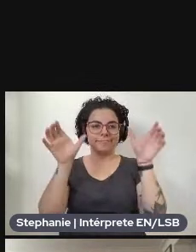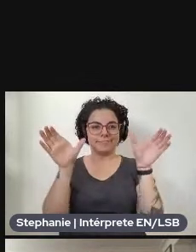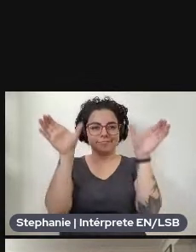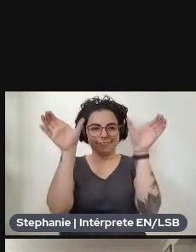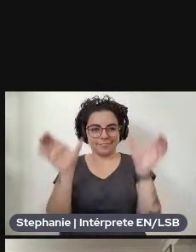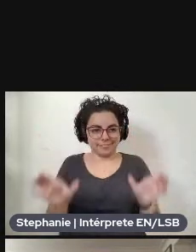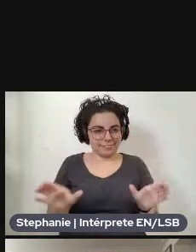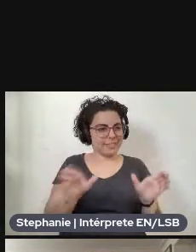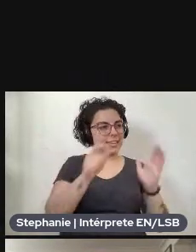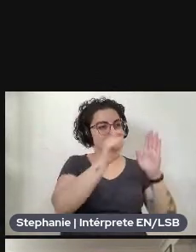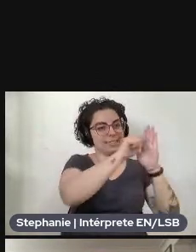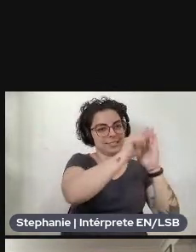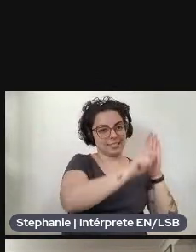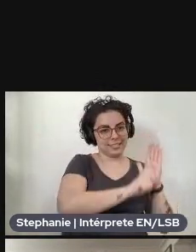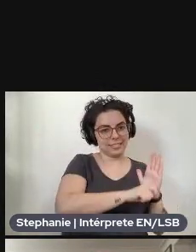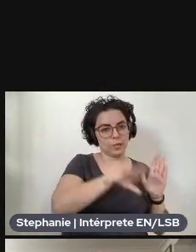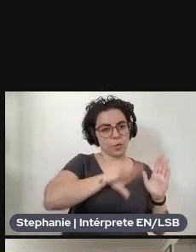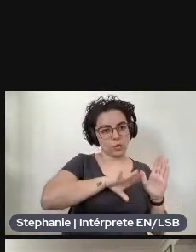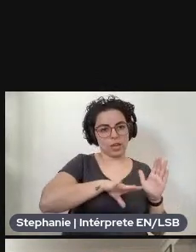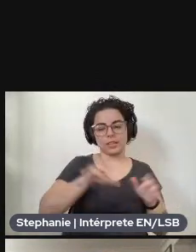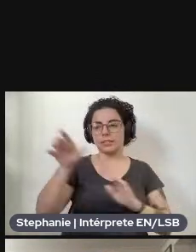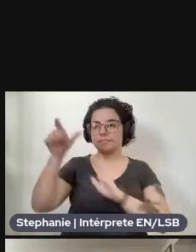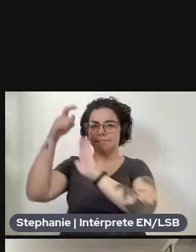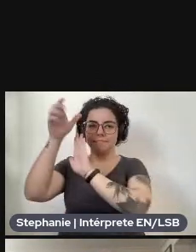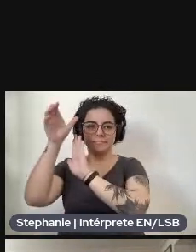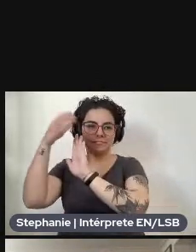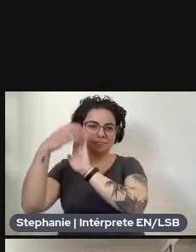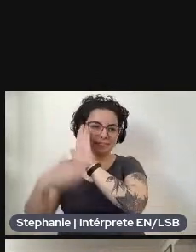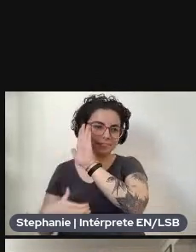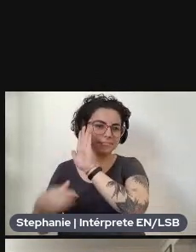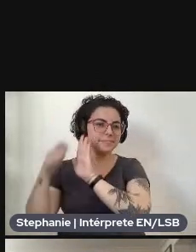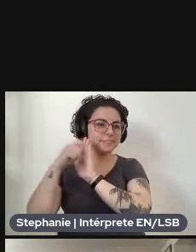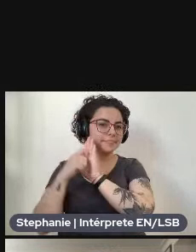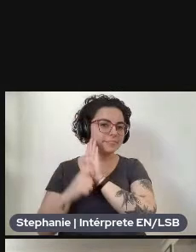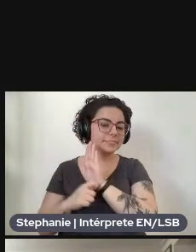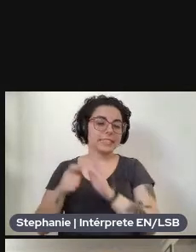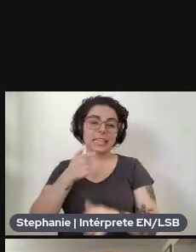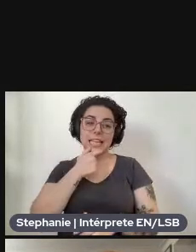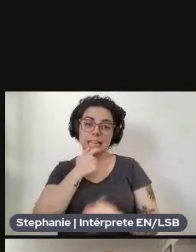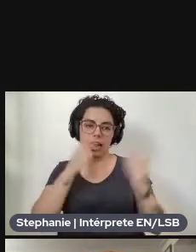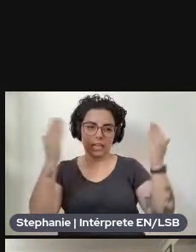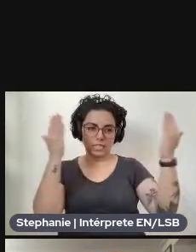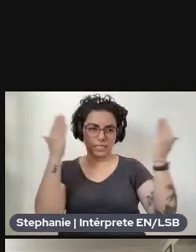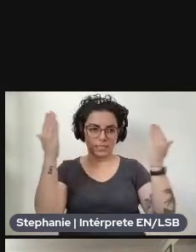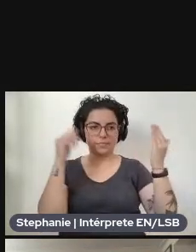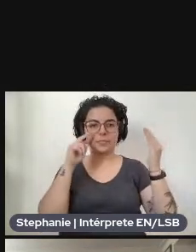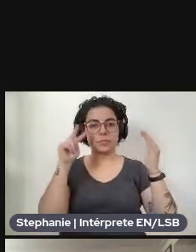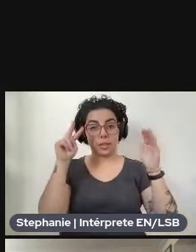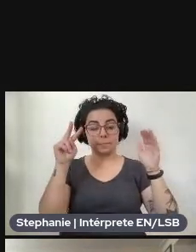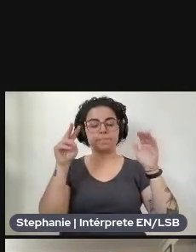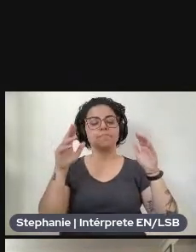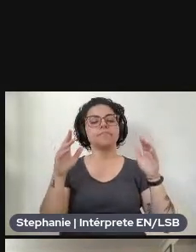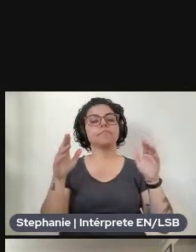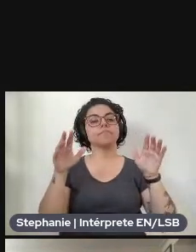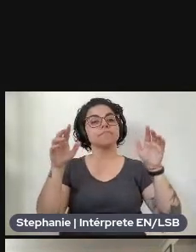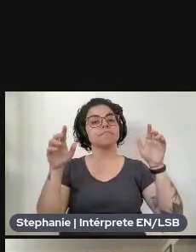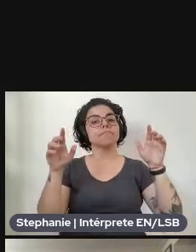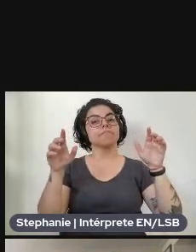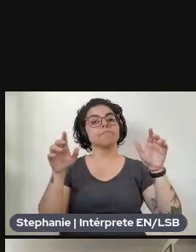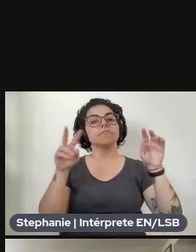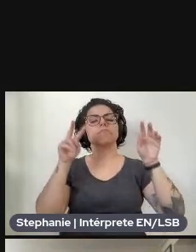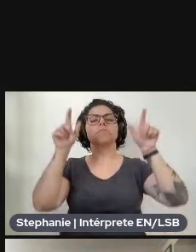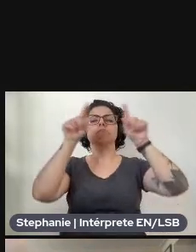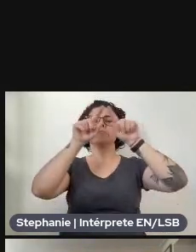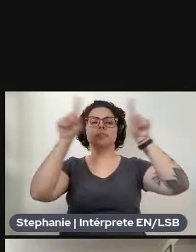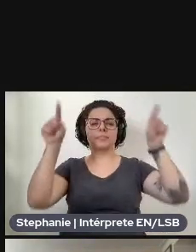e em inglês, o que é que cada um dos textos que vos vou apresentar nos diz, nesta perspectiva dos textos